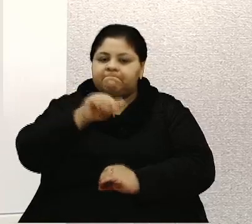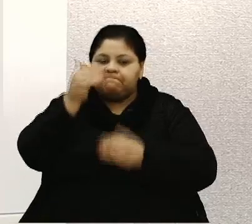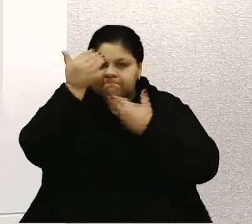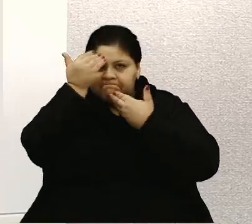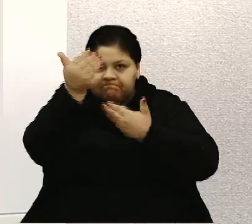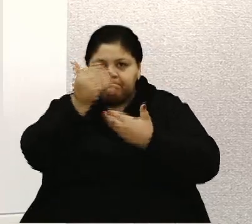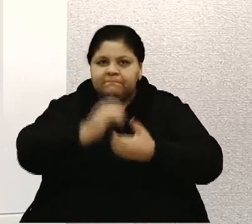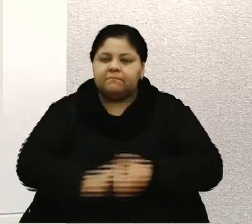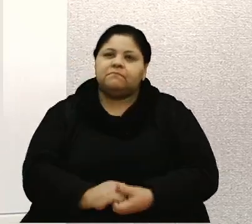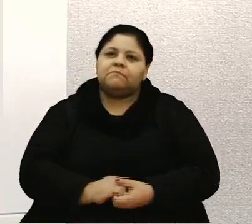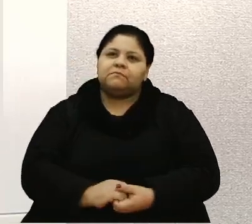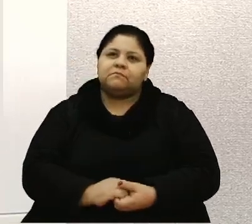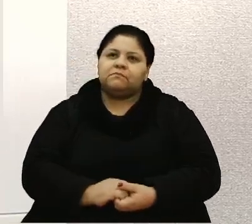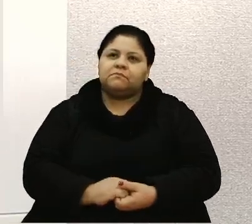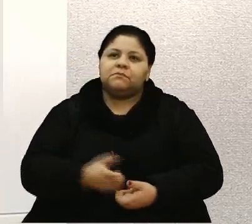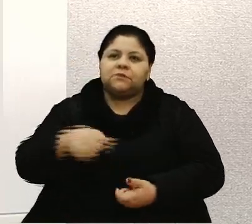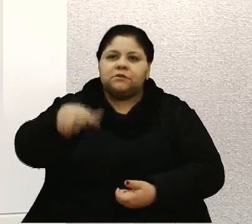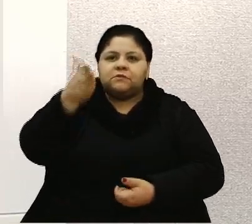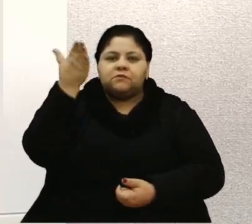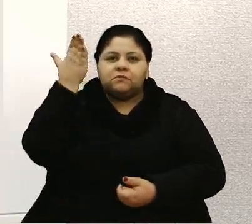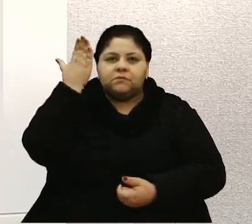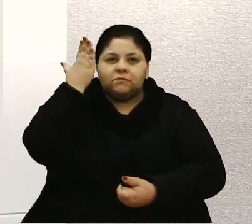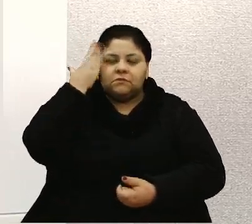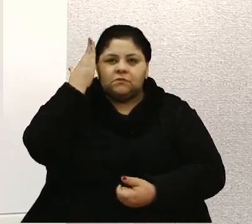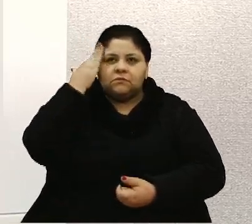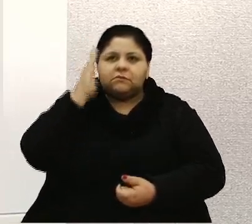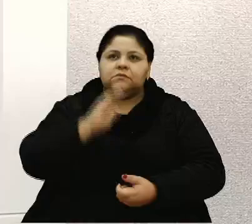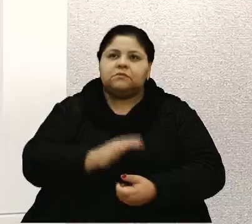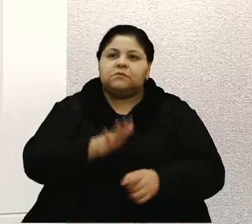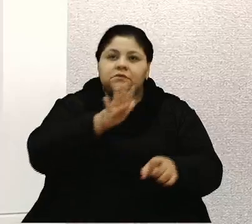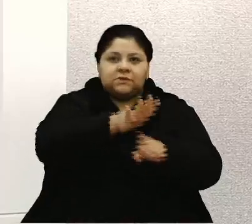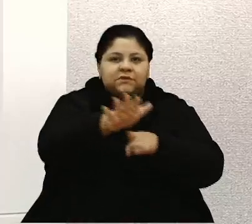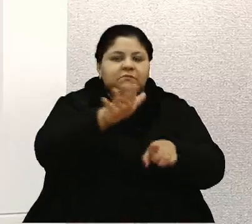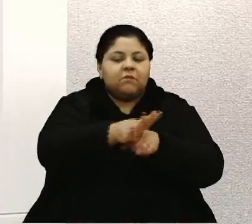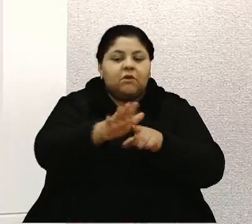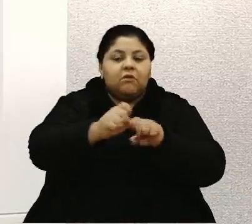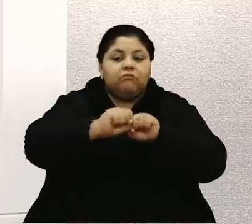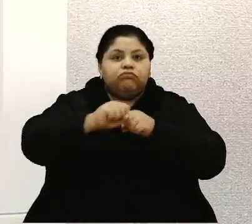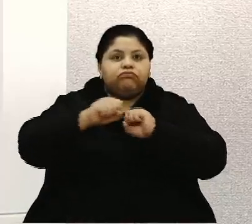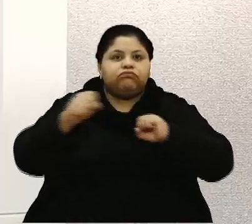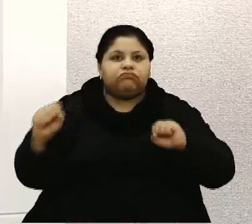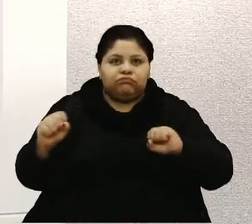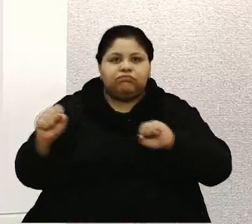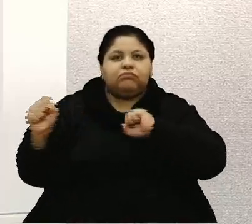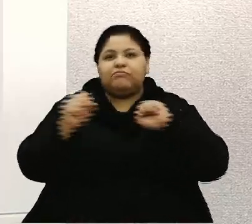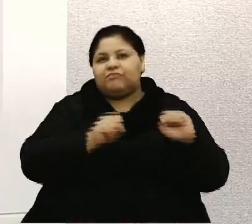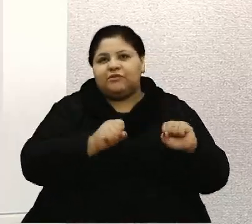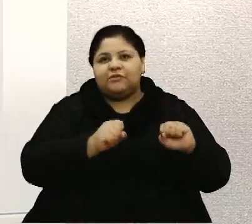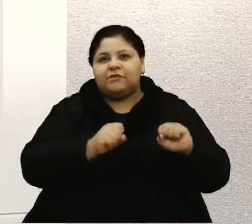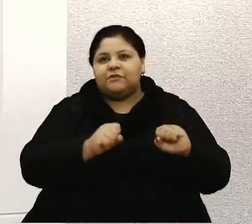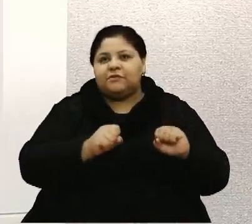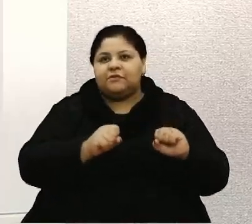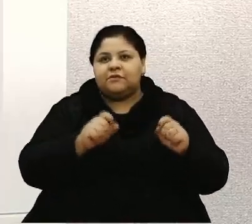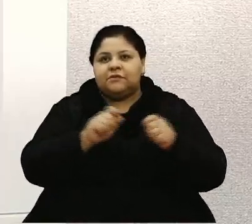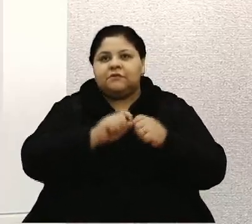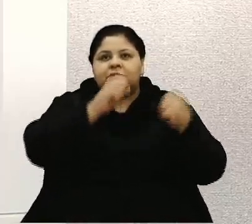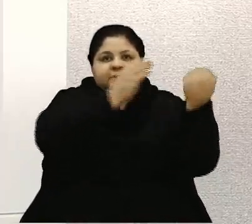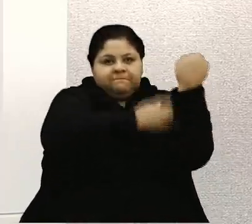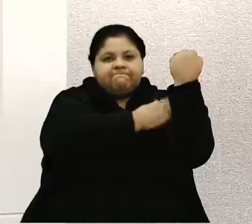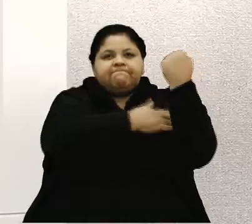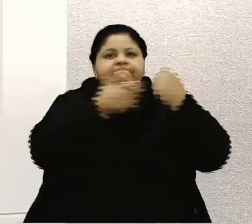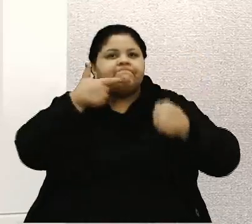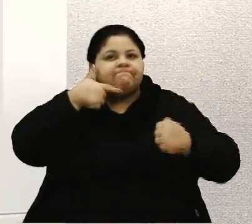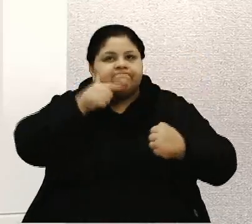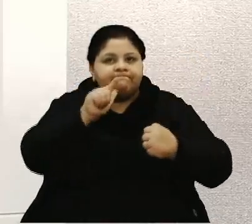aqui. A gente sabe que as demandas eram gigantes, mas o que a gente podia fazer com nossos braços, a gente ajudou a fazer.